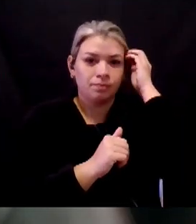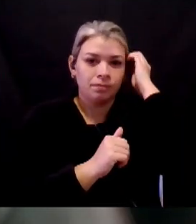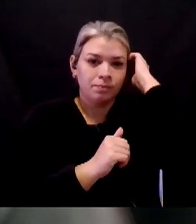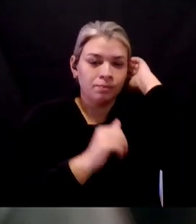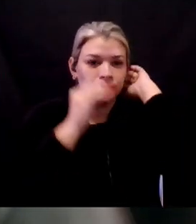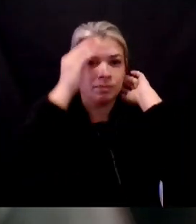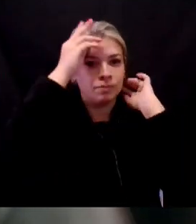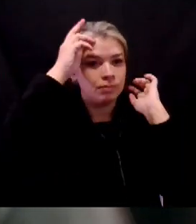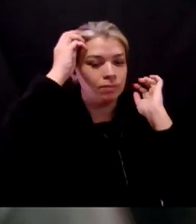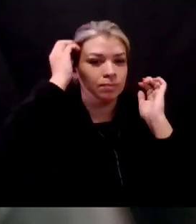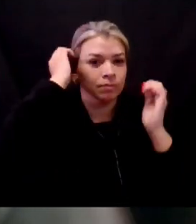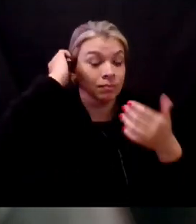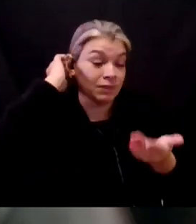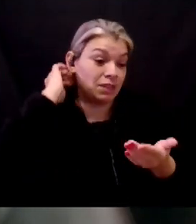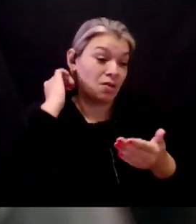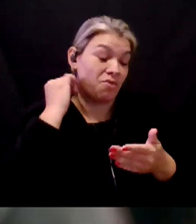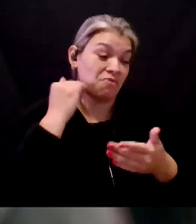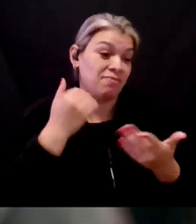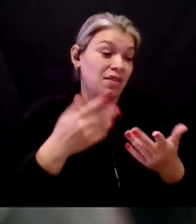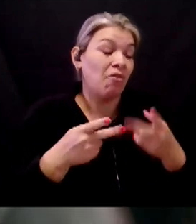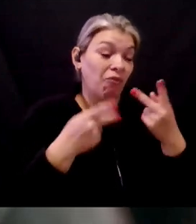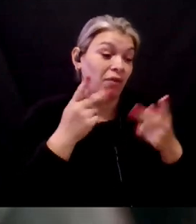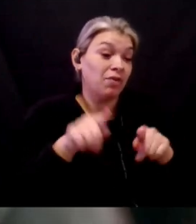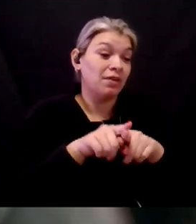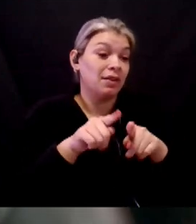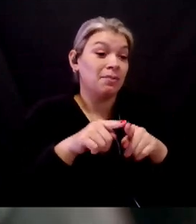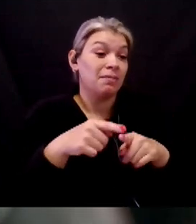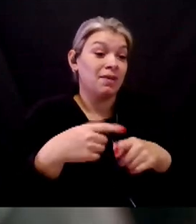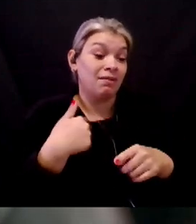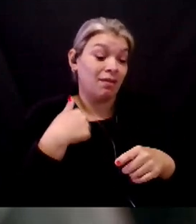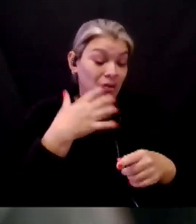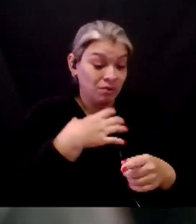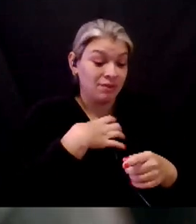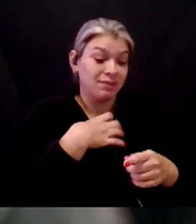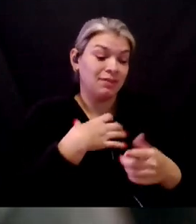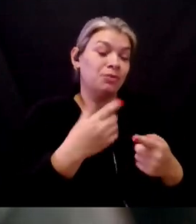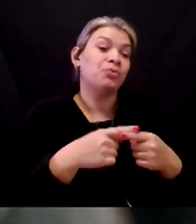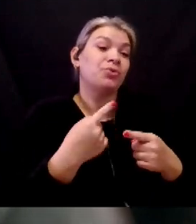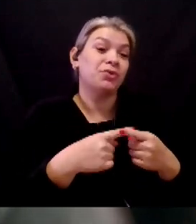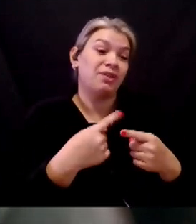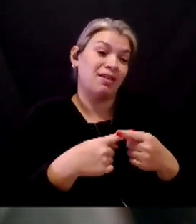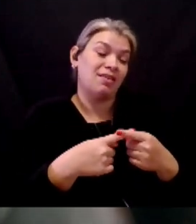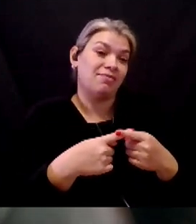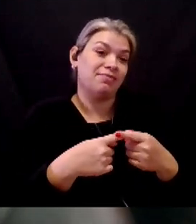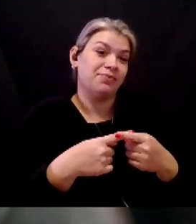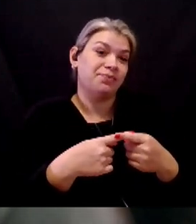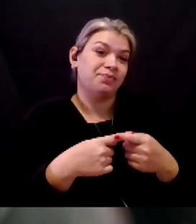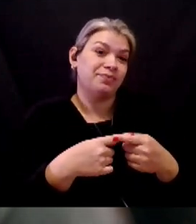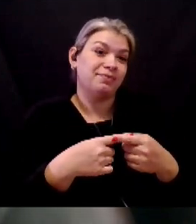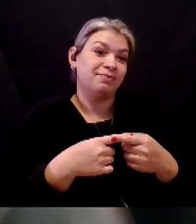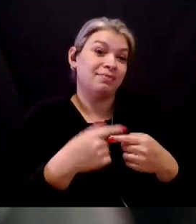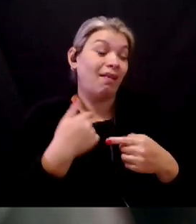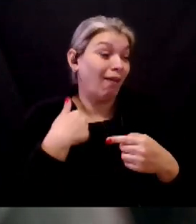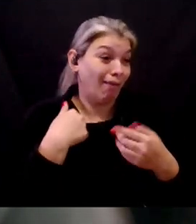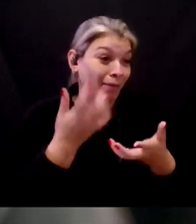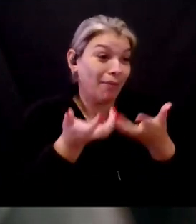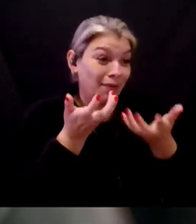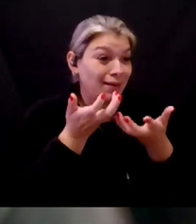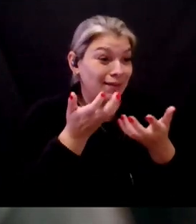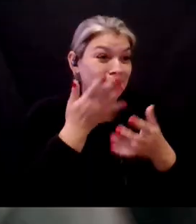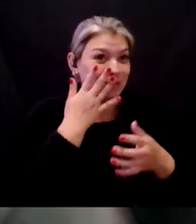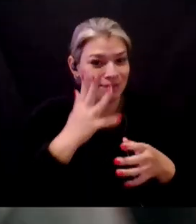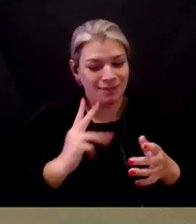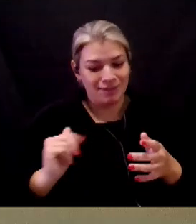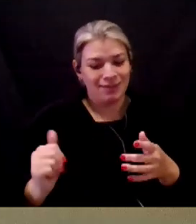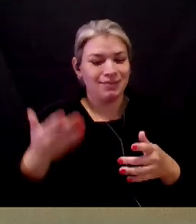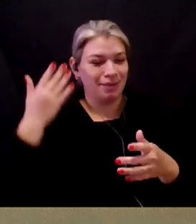mães se maquiando, né, e aí a gente acaba querendo também passar um batom. Sim. Eu quis também na minha, né, quando era